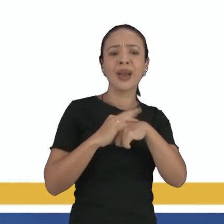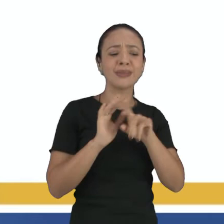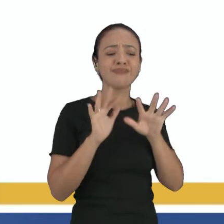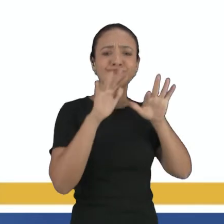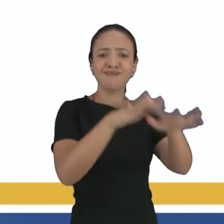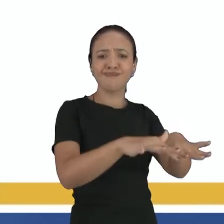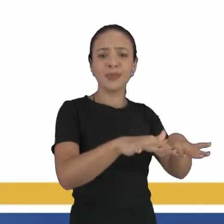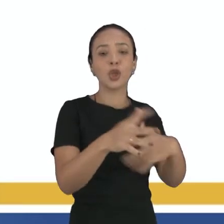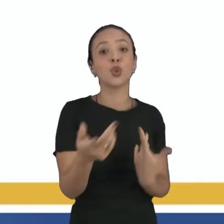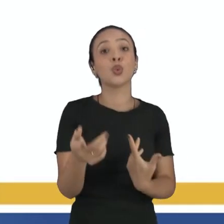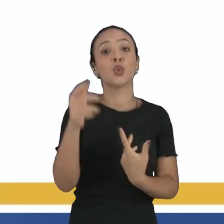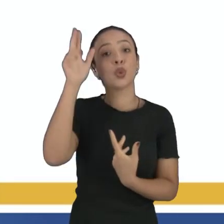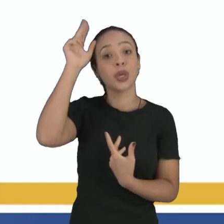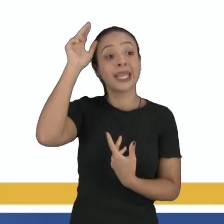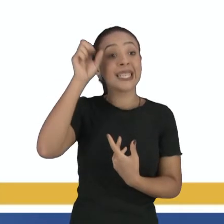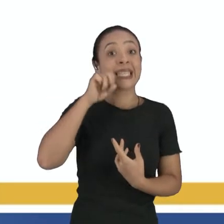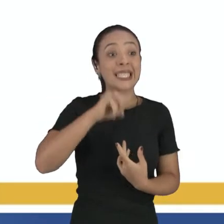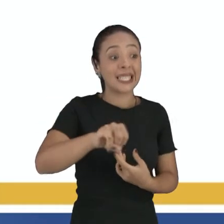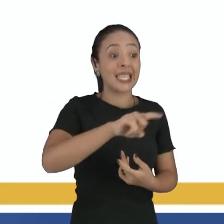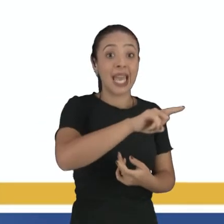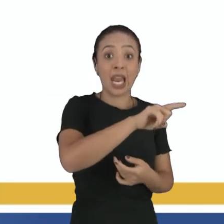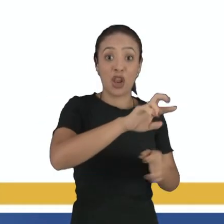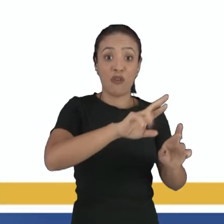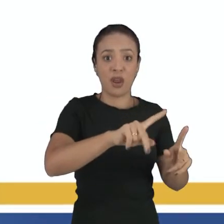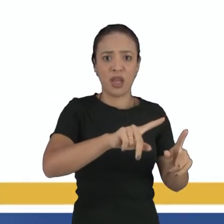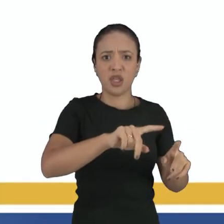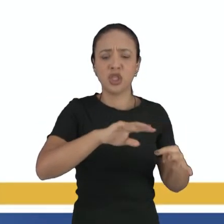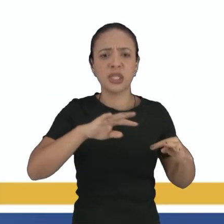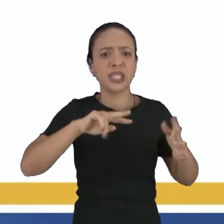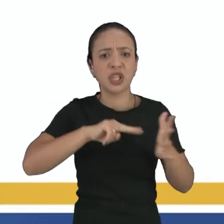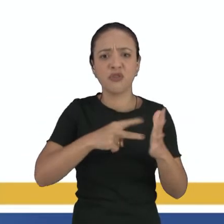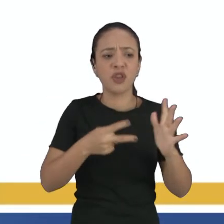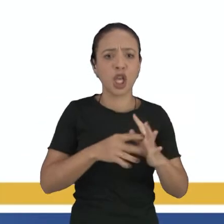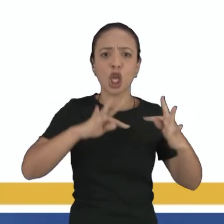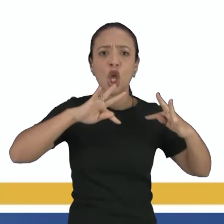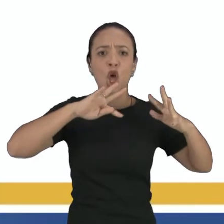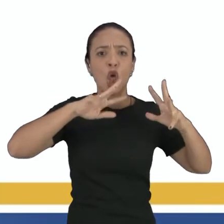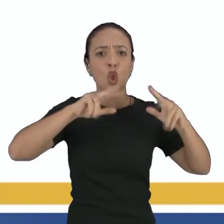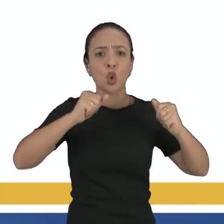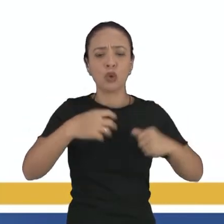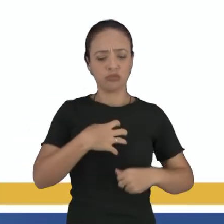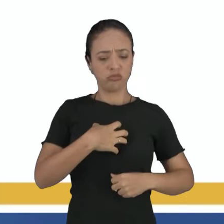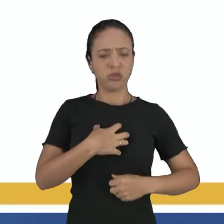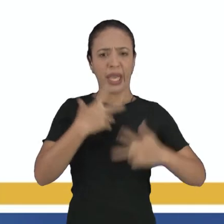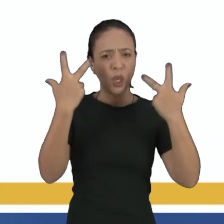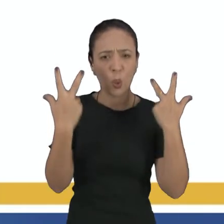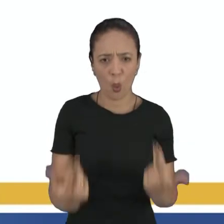população. Se são seres diferentes, vocês acham que todos eles vão responder